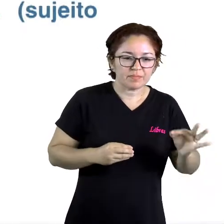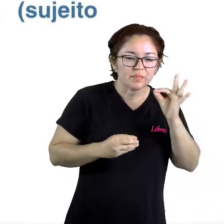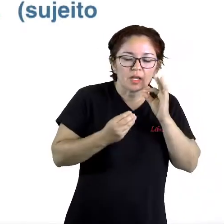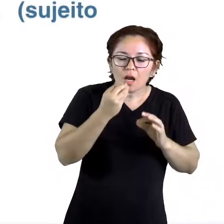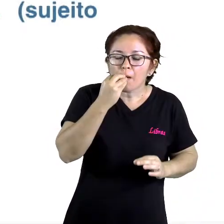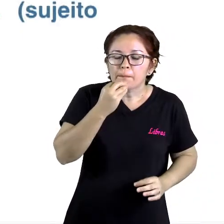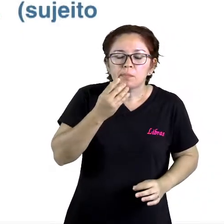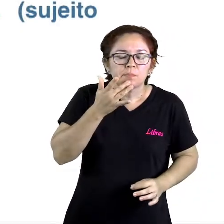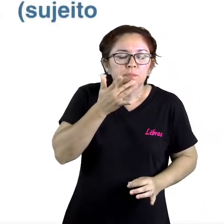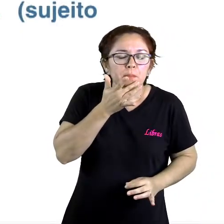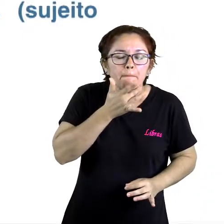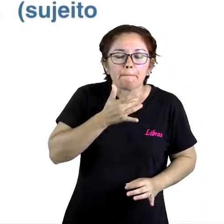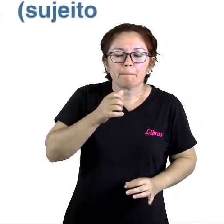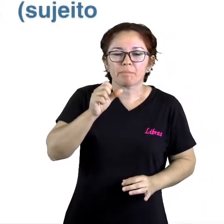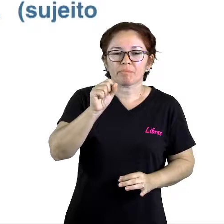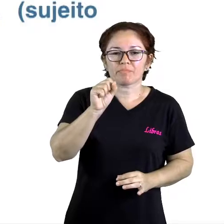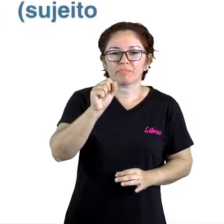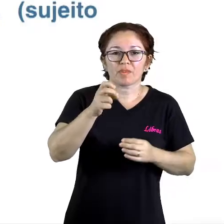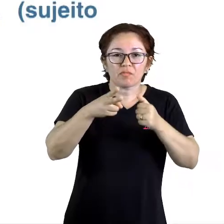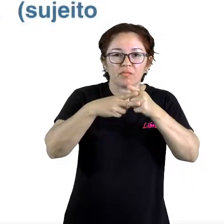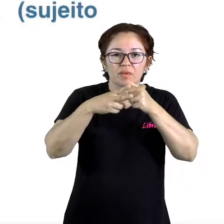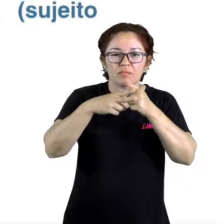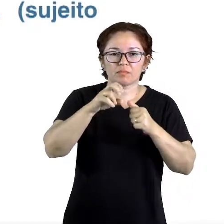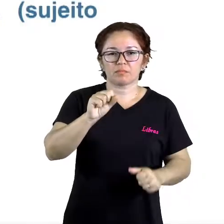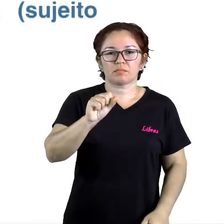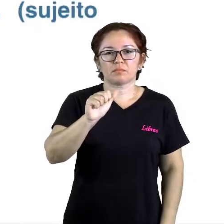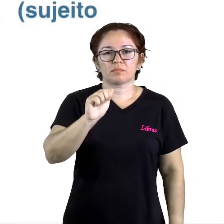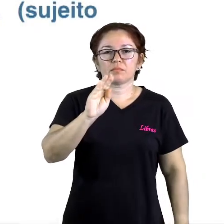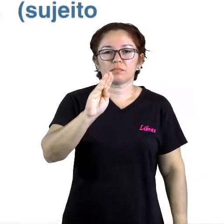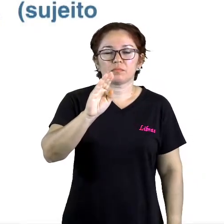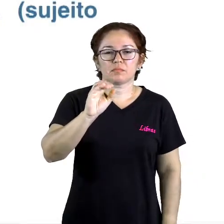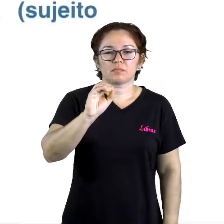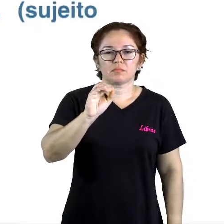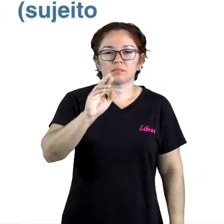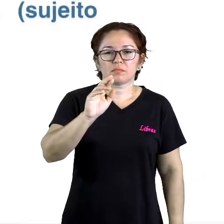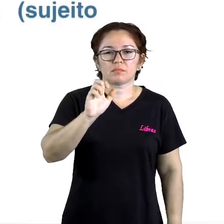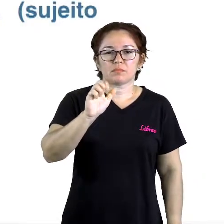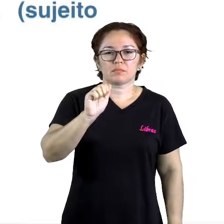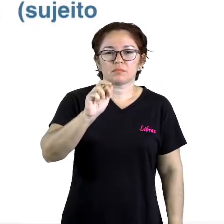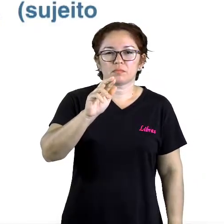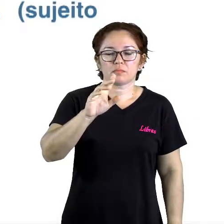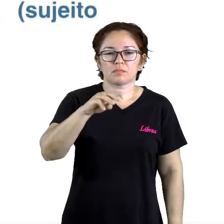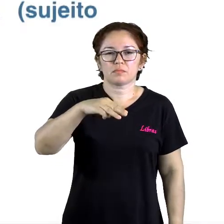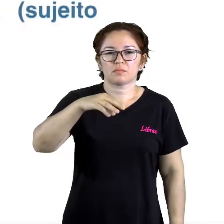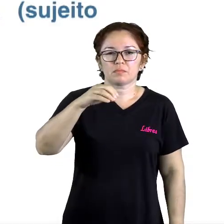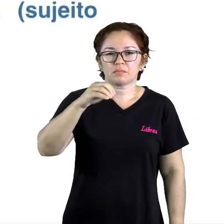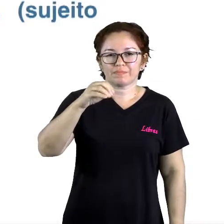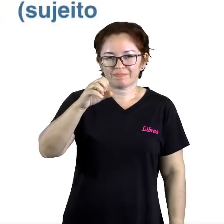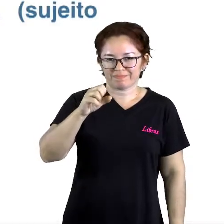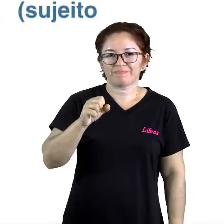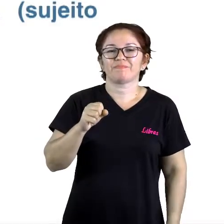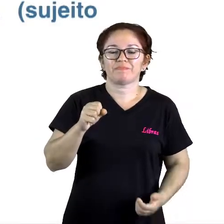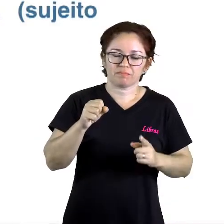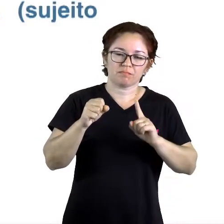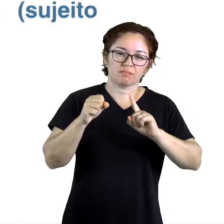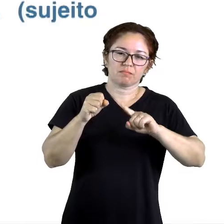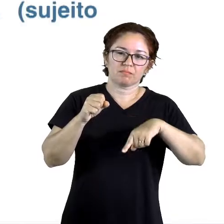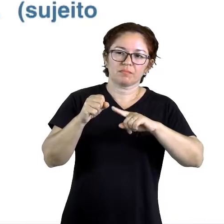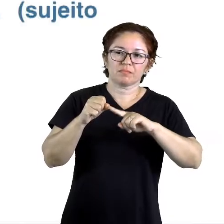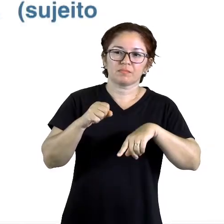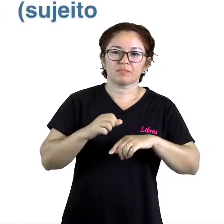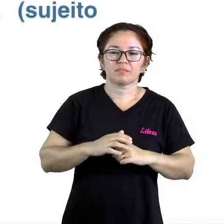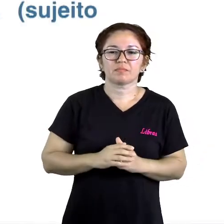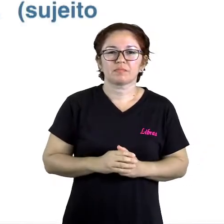fragmento. Saborearmos. Quem será o sujeito desse verbo? Observem a desinência verbal, por ela